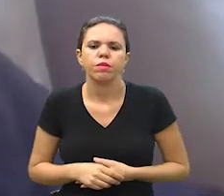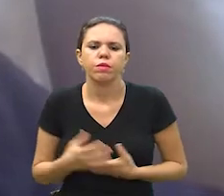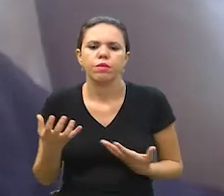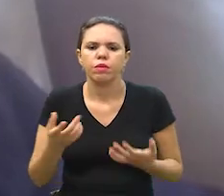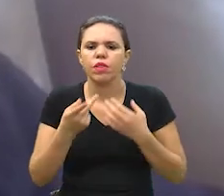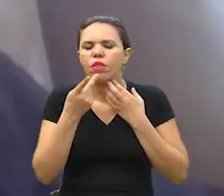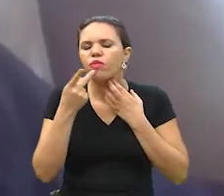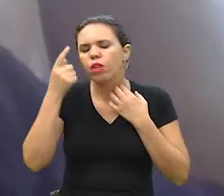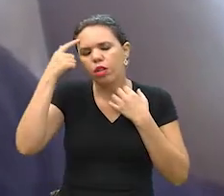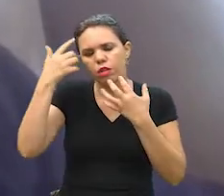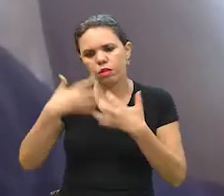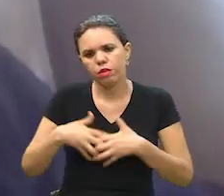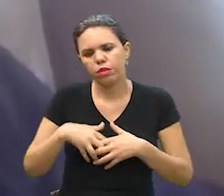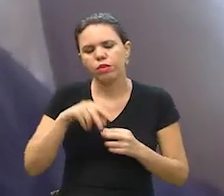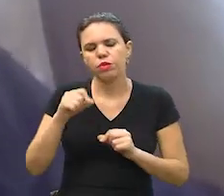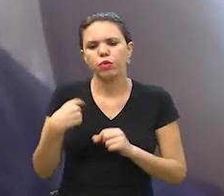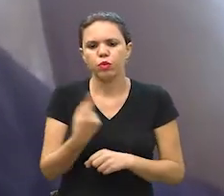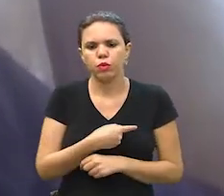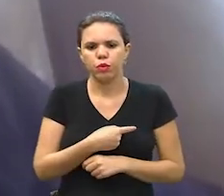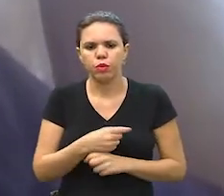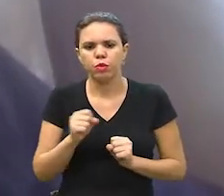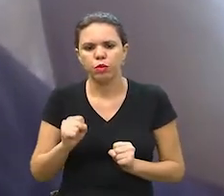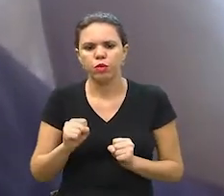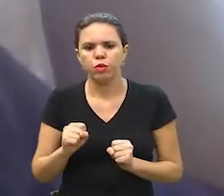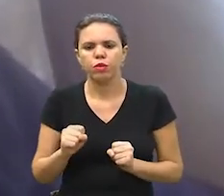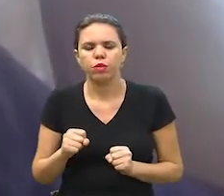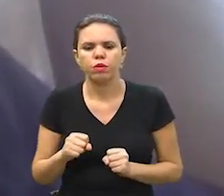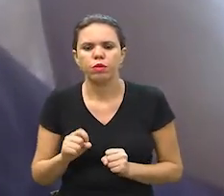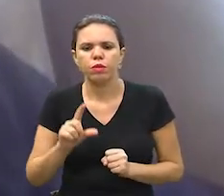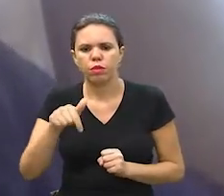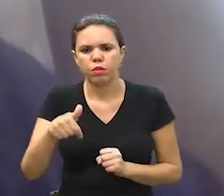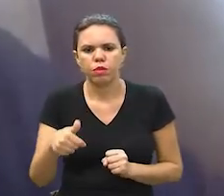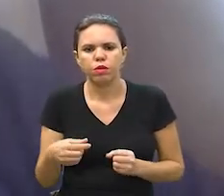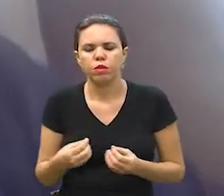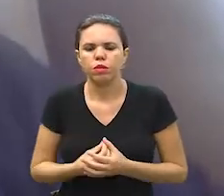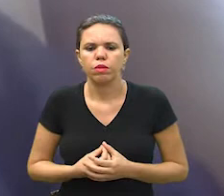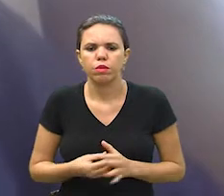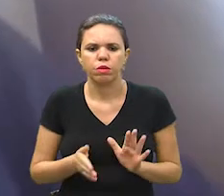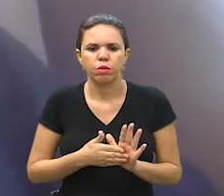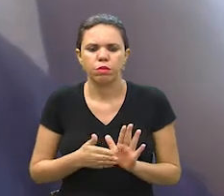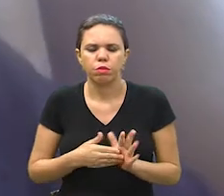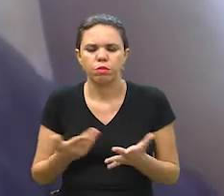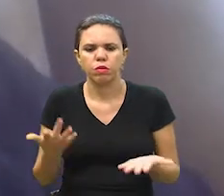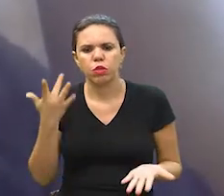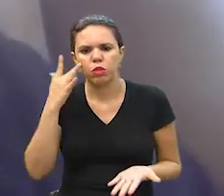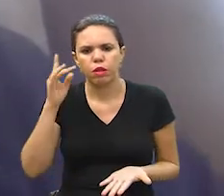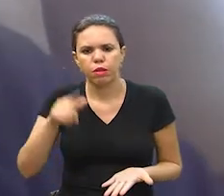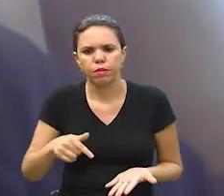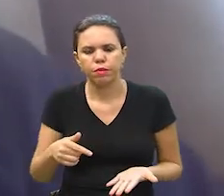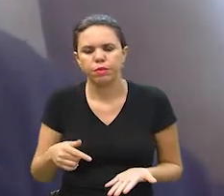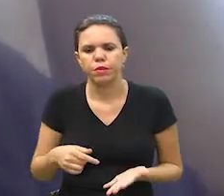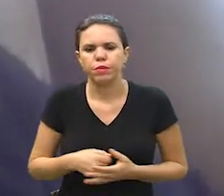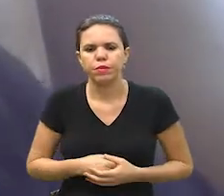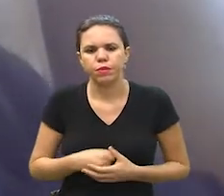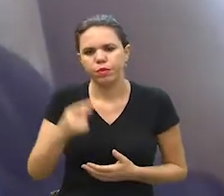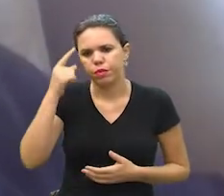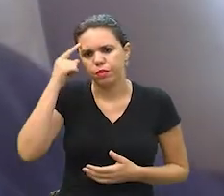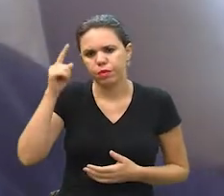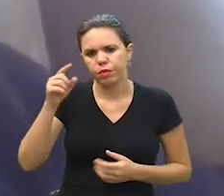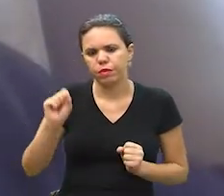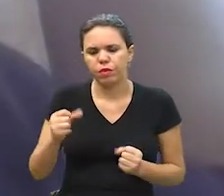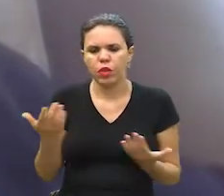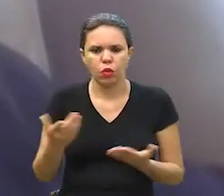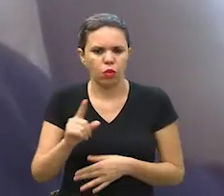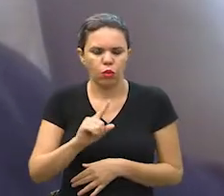queria fazer um raciocínio aqui para a gente até poder depois caminhar com alguma proposição, não sei se é essa a ideia, mas pode não